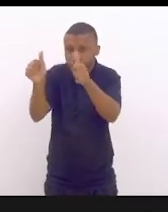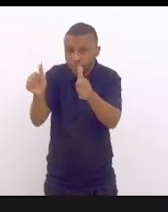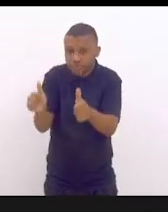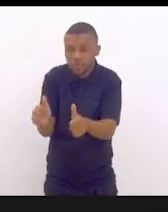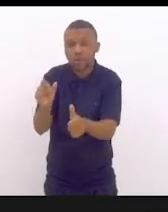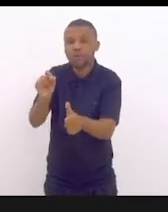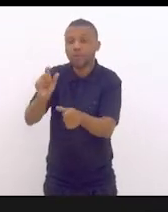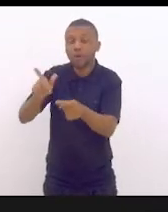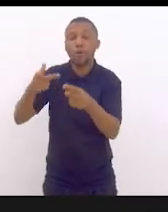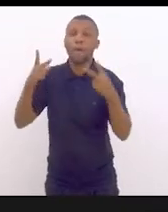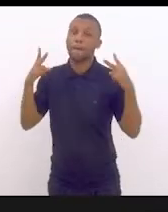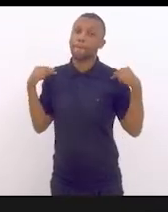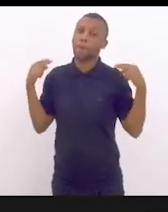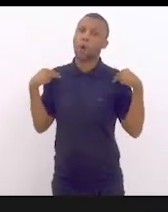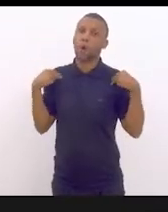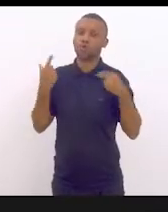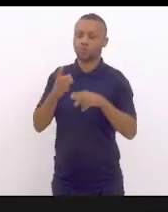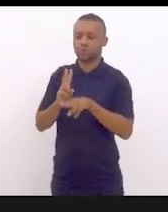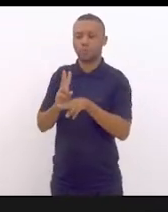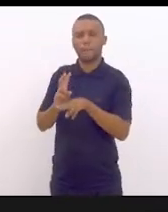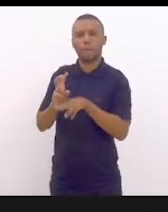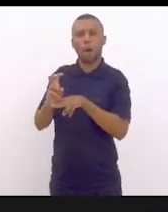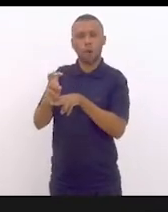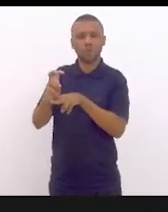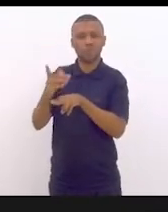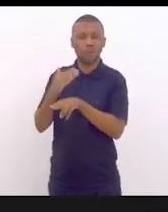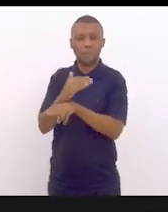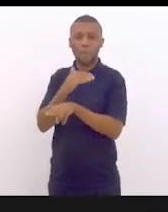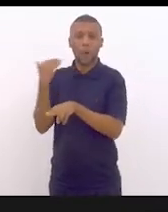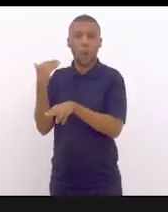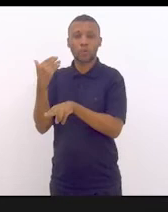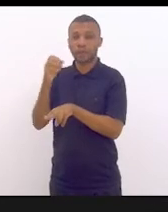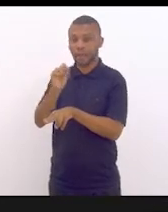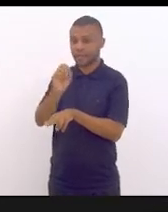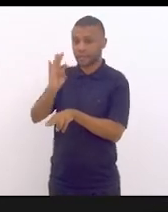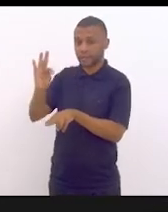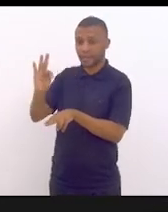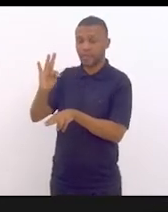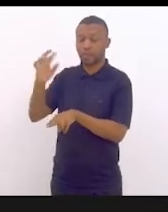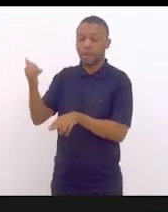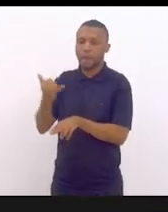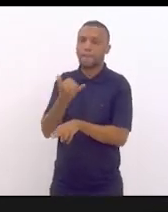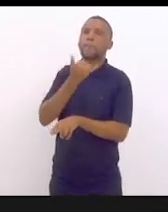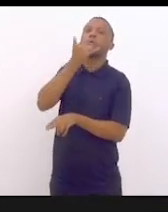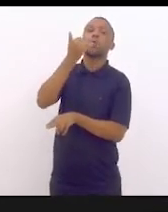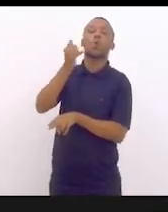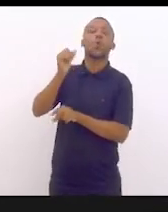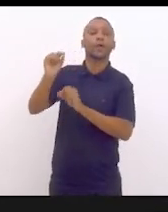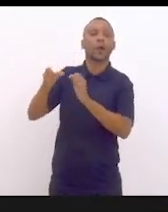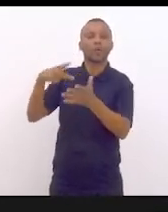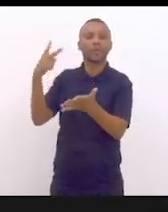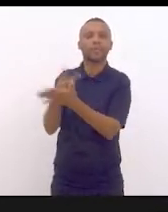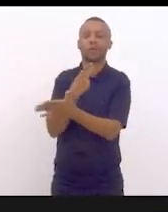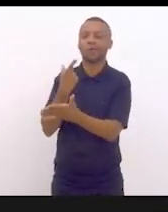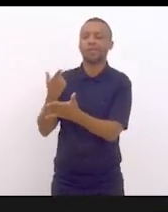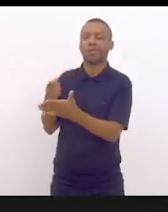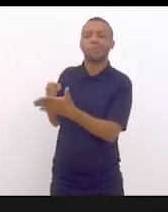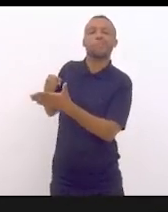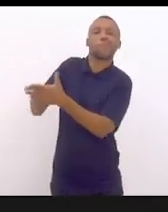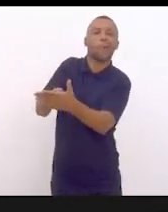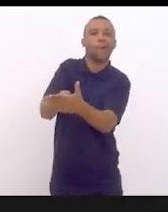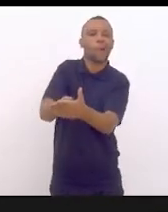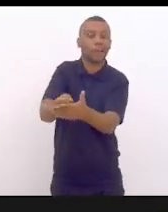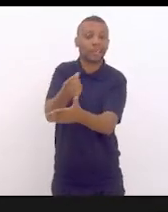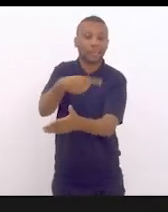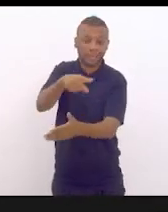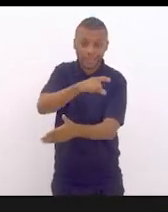bonde morto em Santa Teresa, no acidente histórico com o bondinho de Santa Teresa, para quem